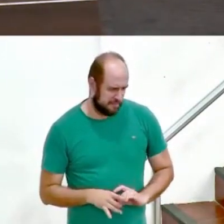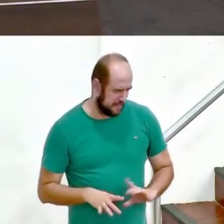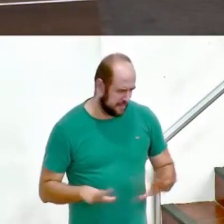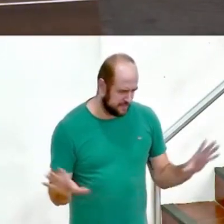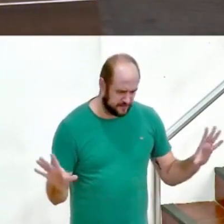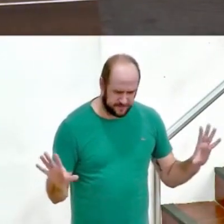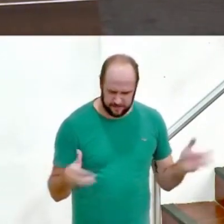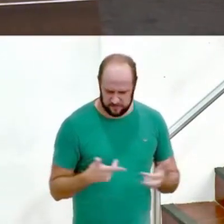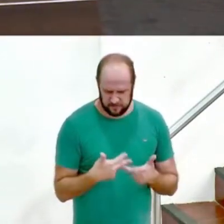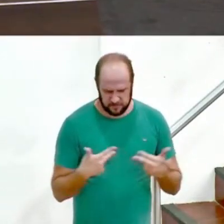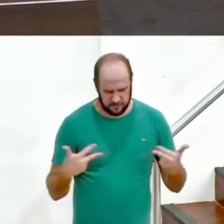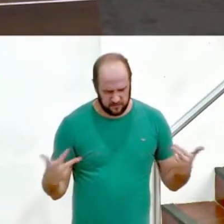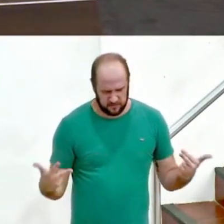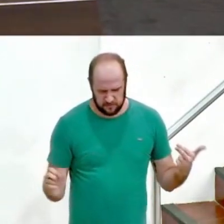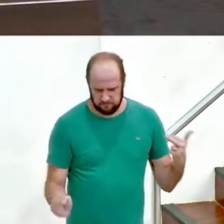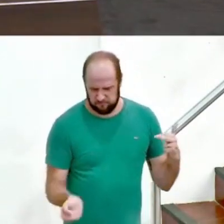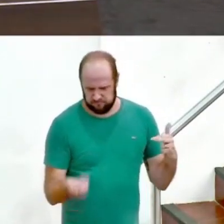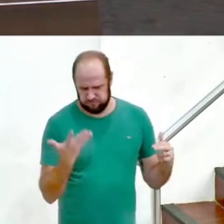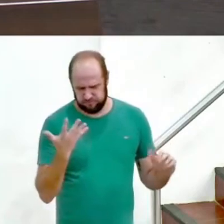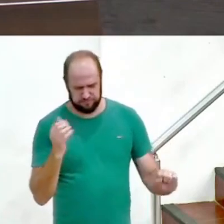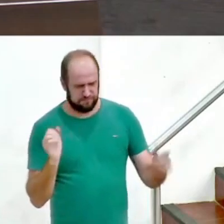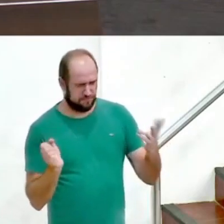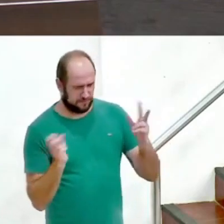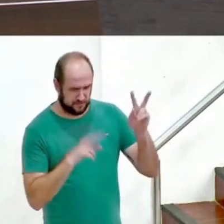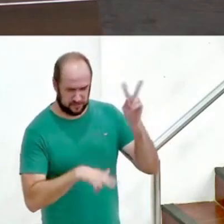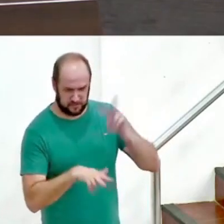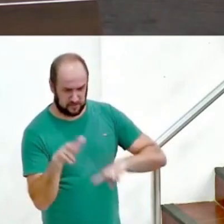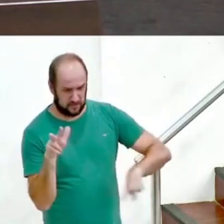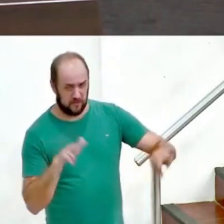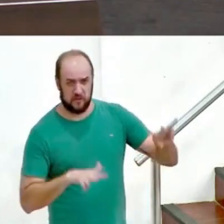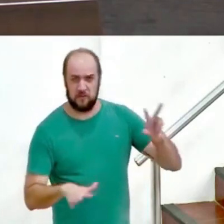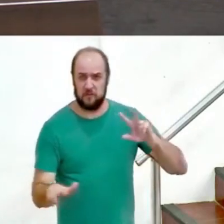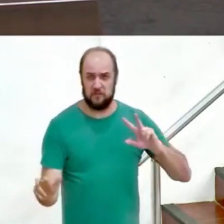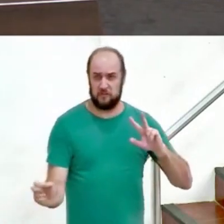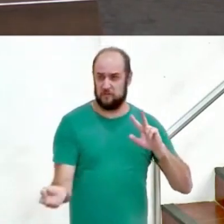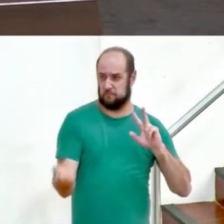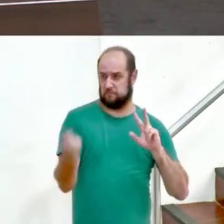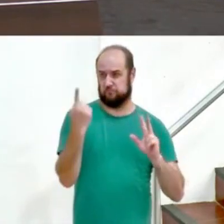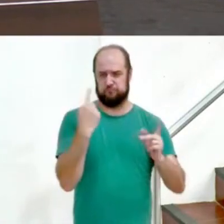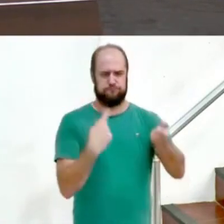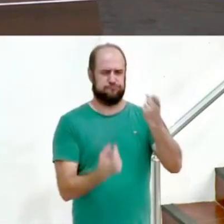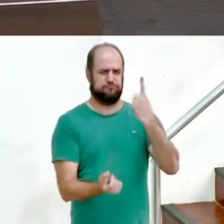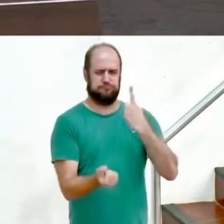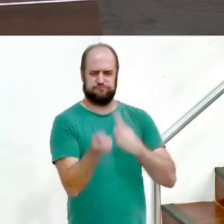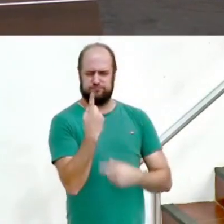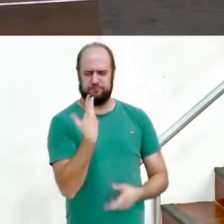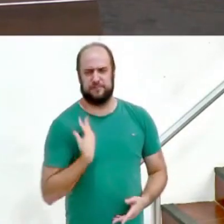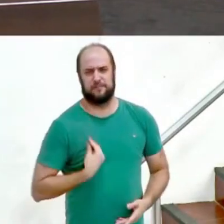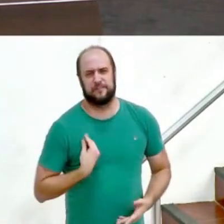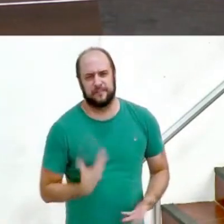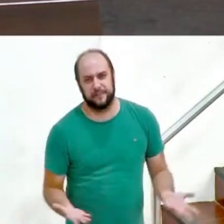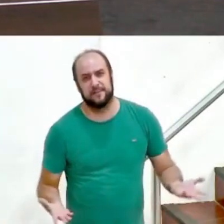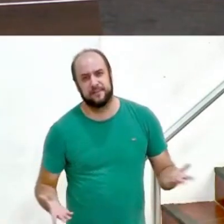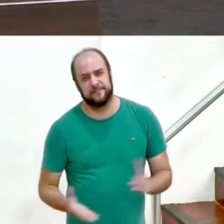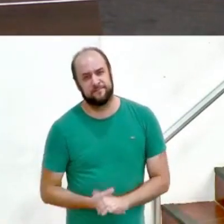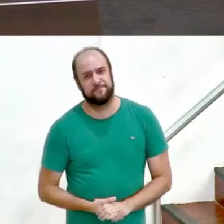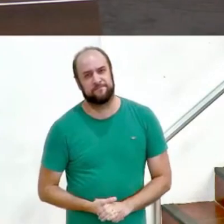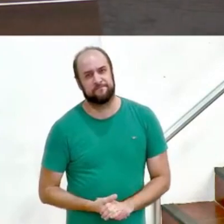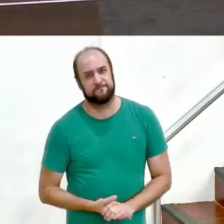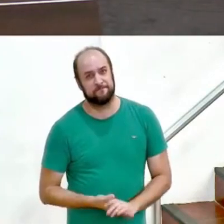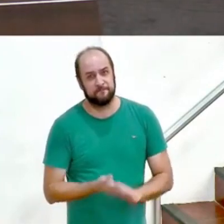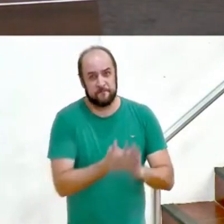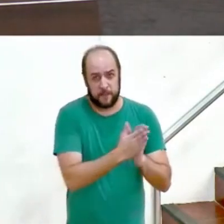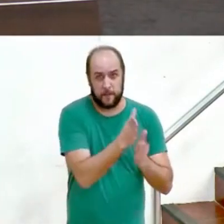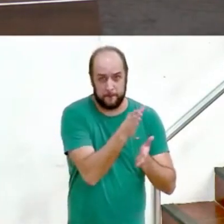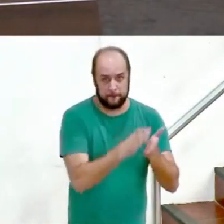levar pelas circunstâncias visíveis que se erguem diante de nós. Essa passagem, queridos, está dividida em